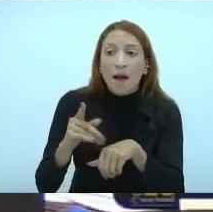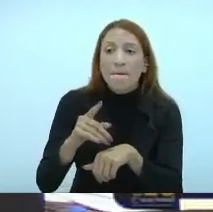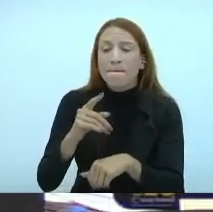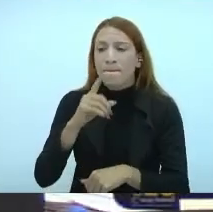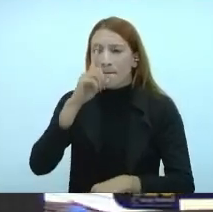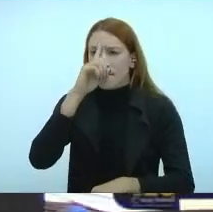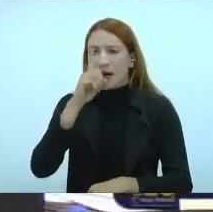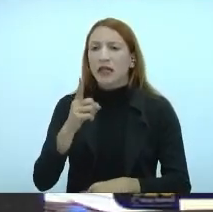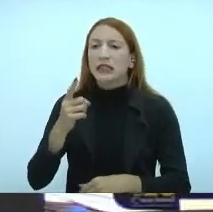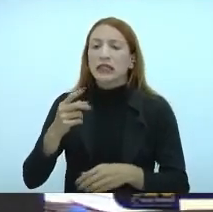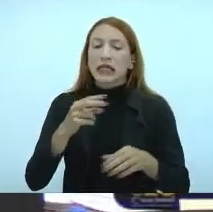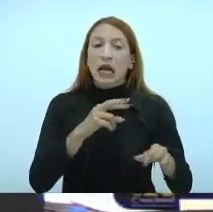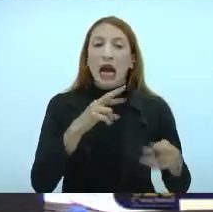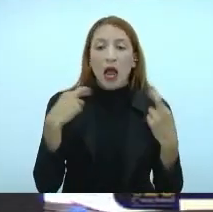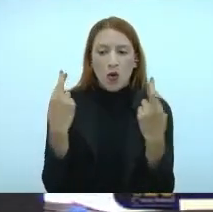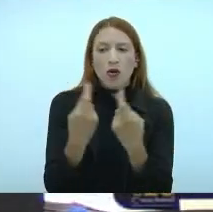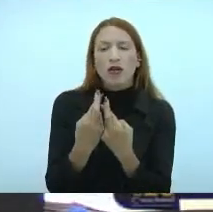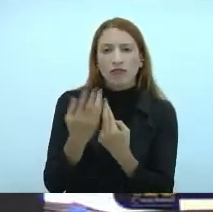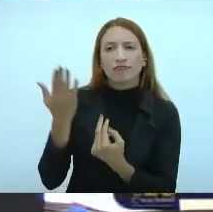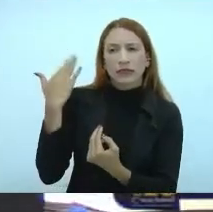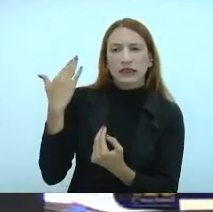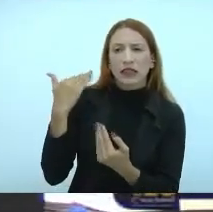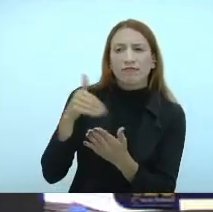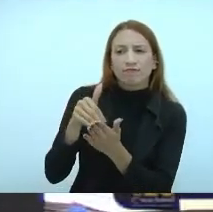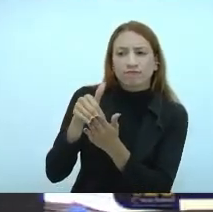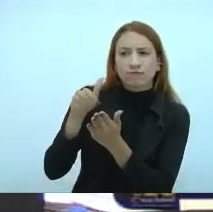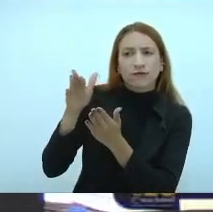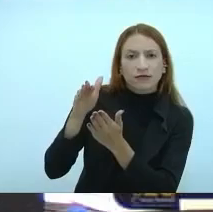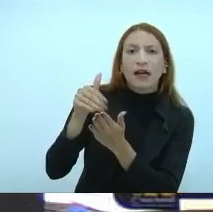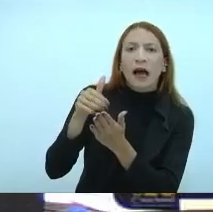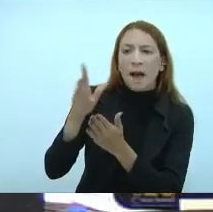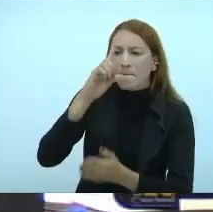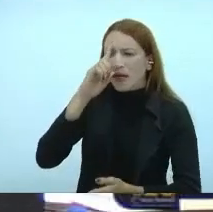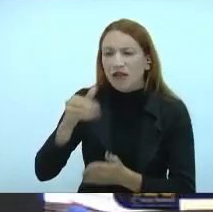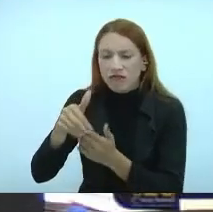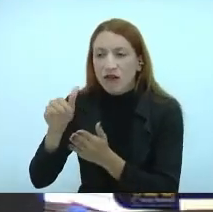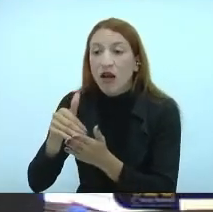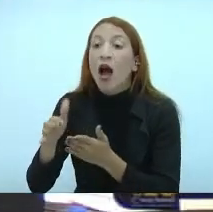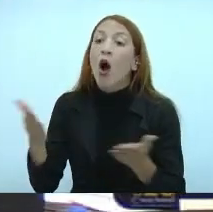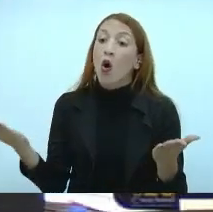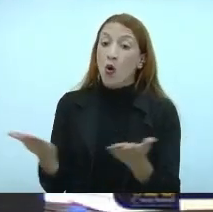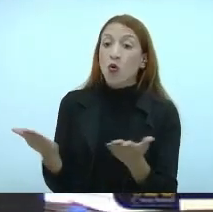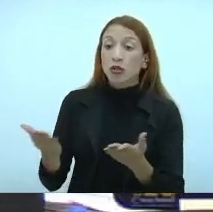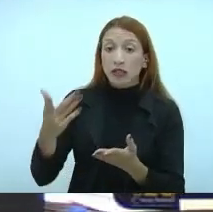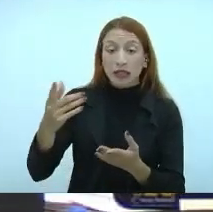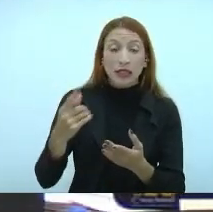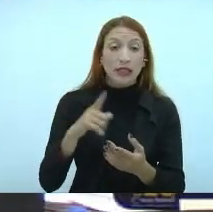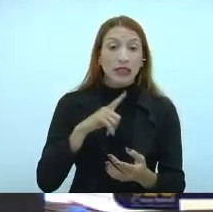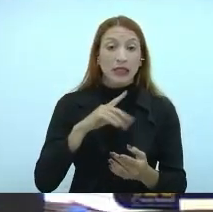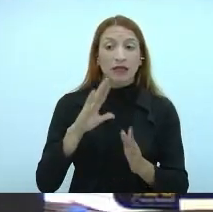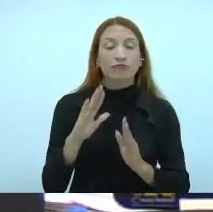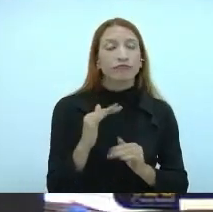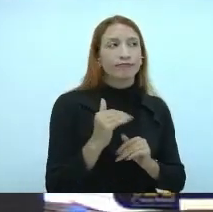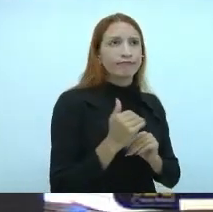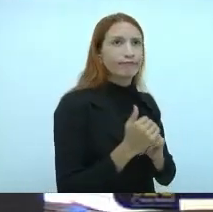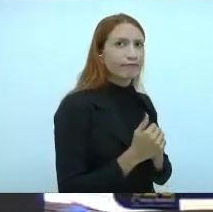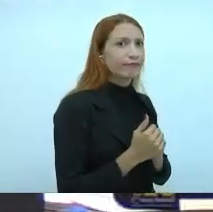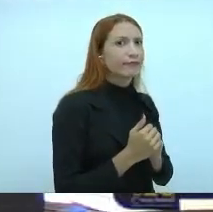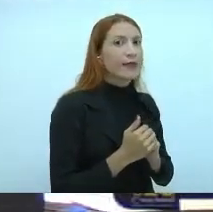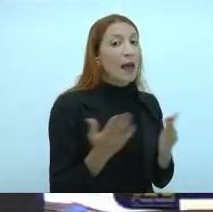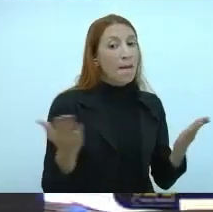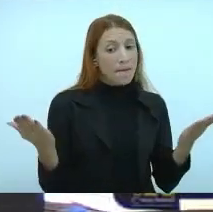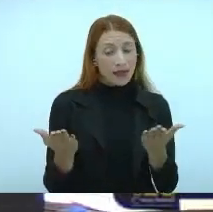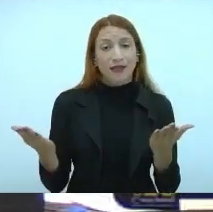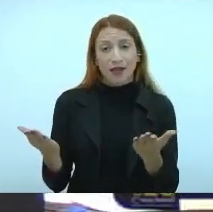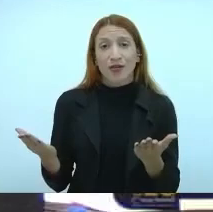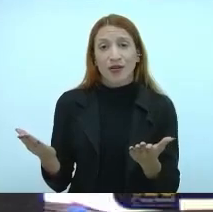ir embora na última sessão antes da gente falar hoje graças a Deus vocês estão de costas mas estão aqui nos